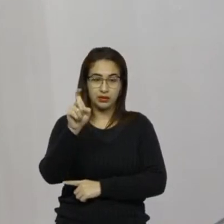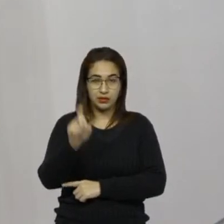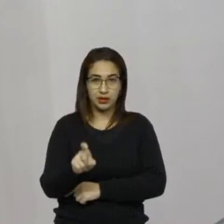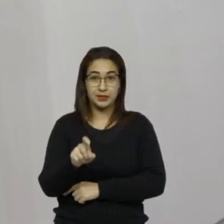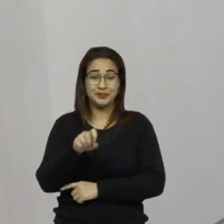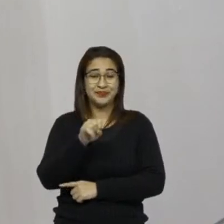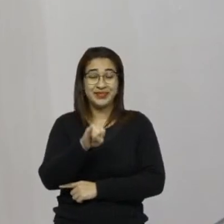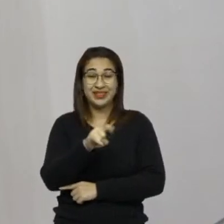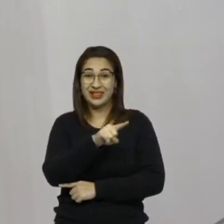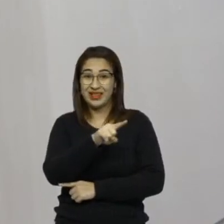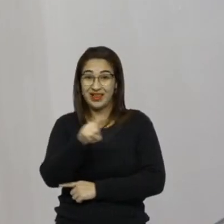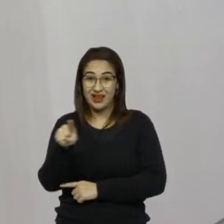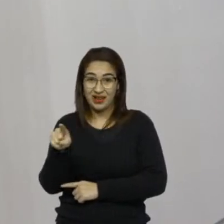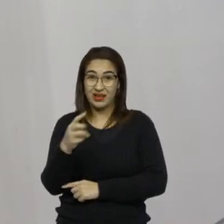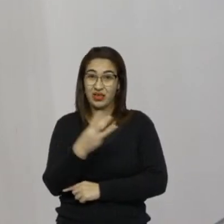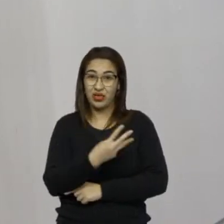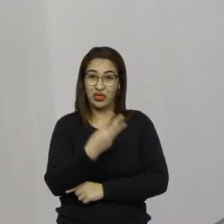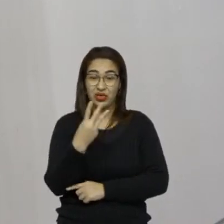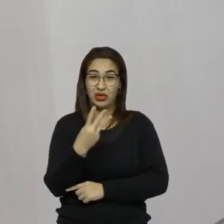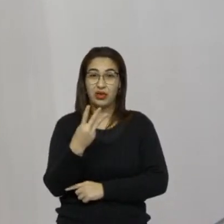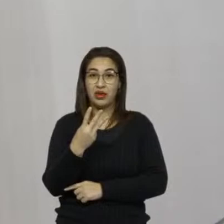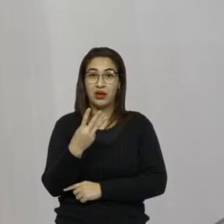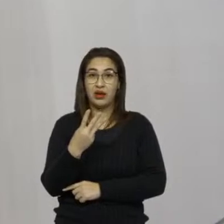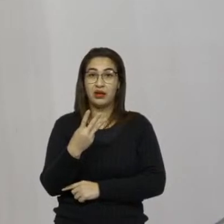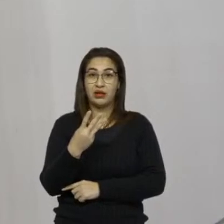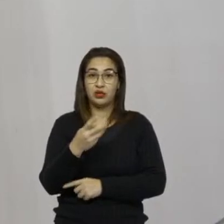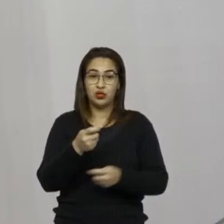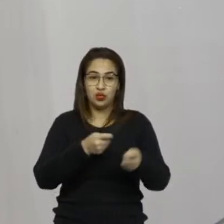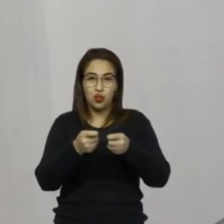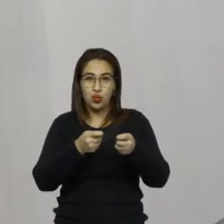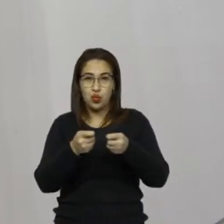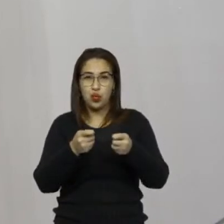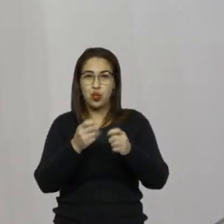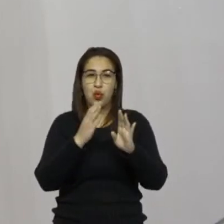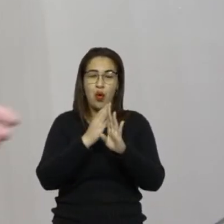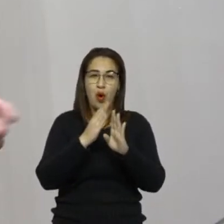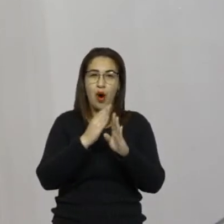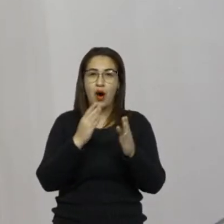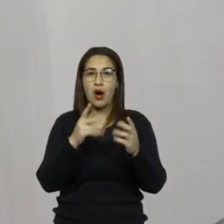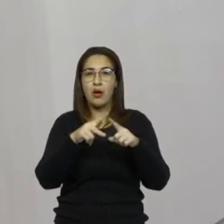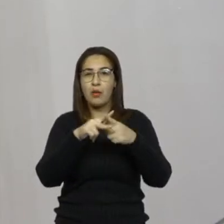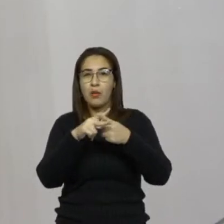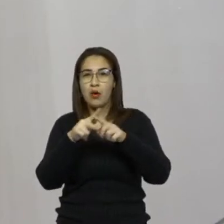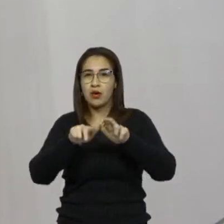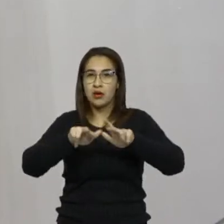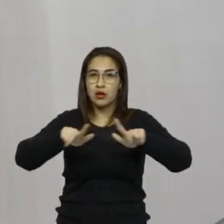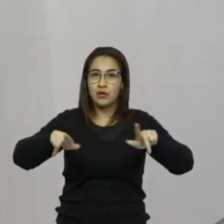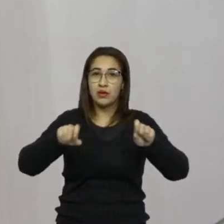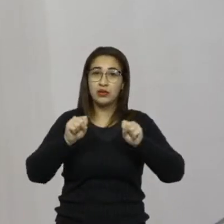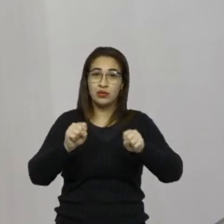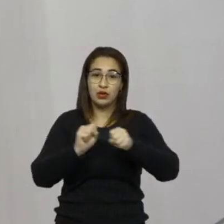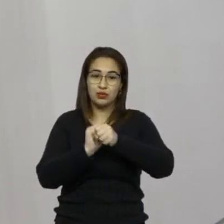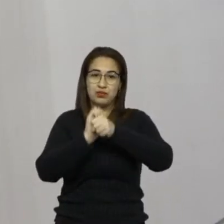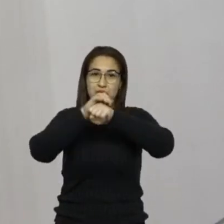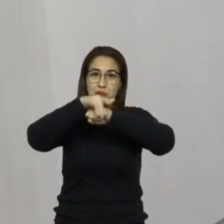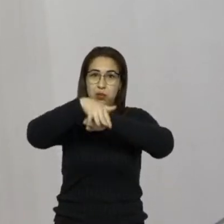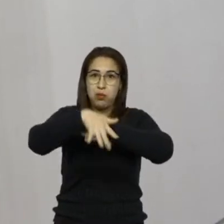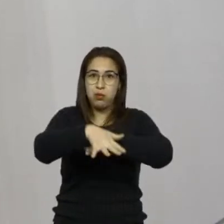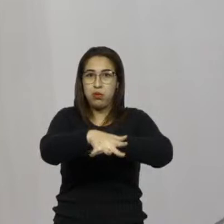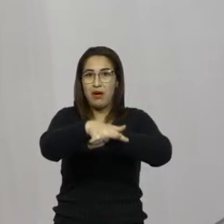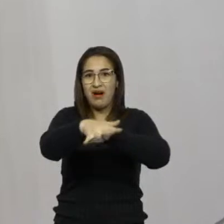operadas corretamente, elas potencializam enchentes. E lá nós temos todo um projeto feito,